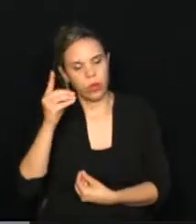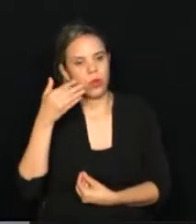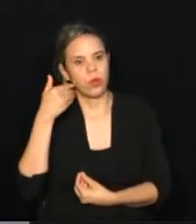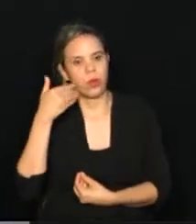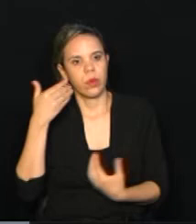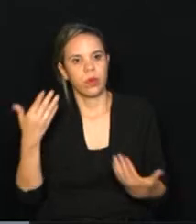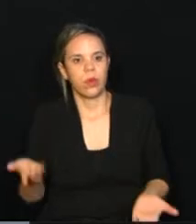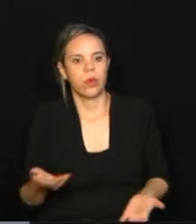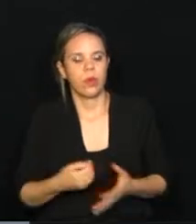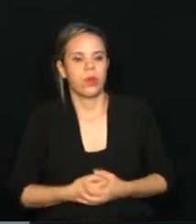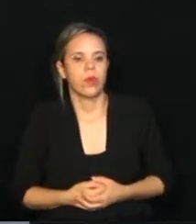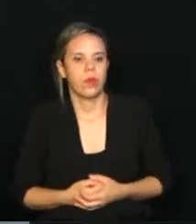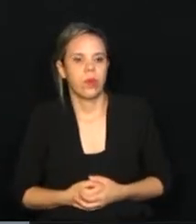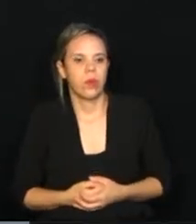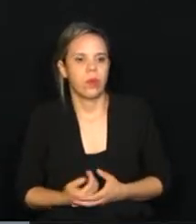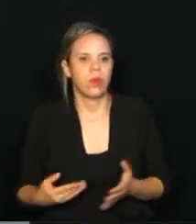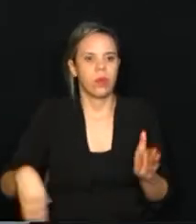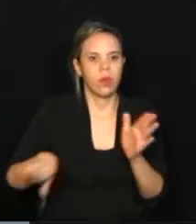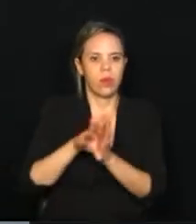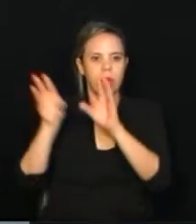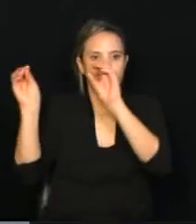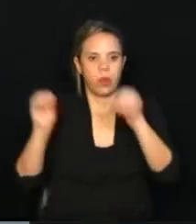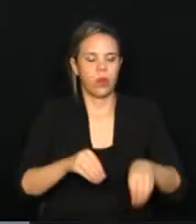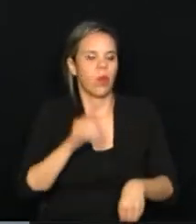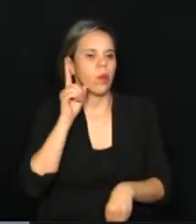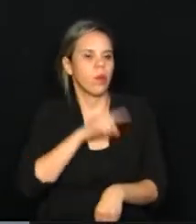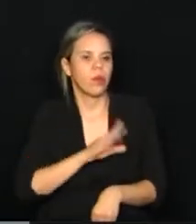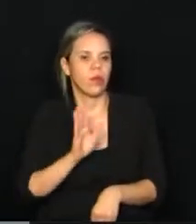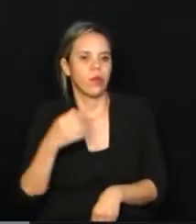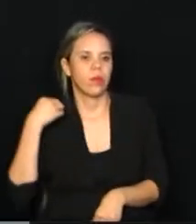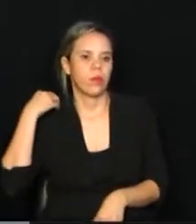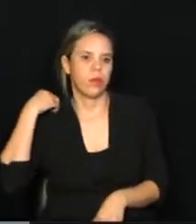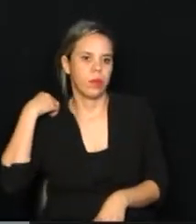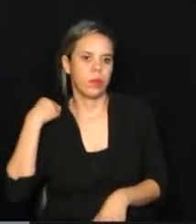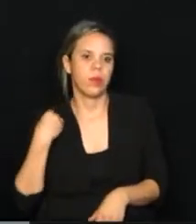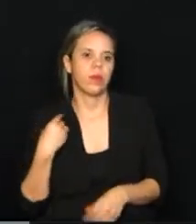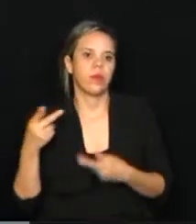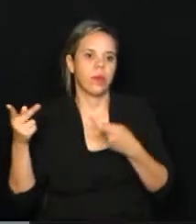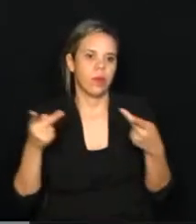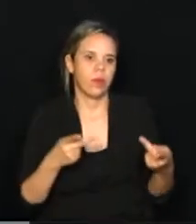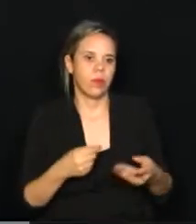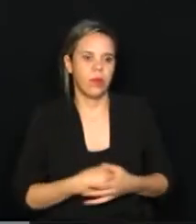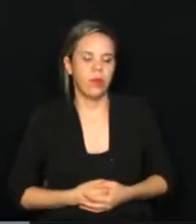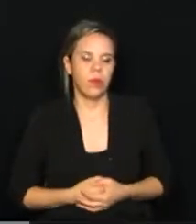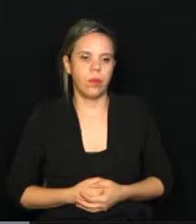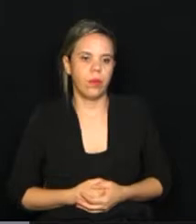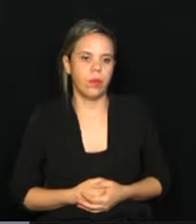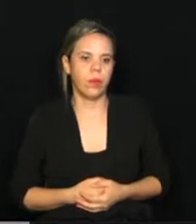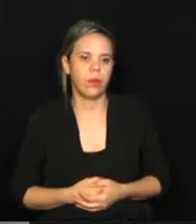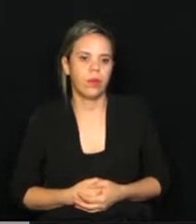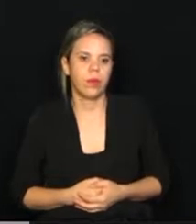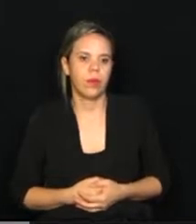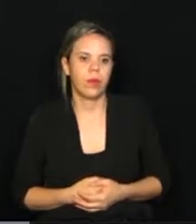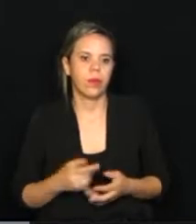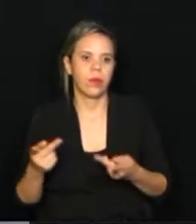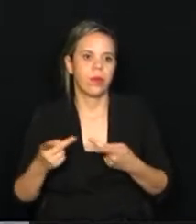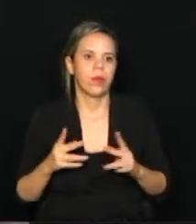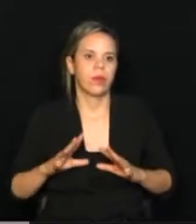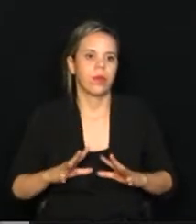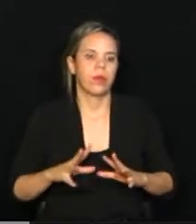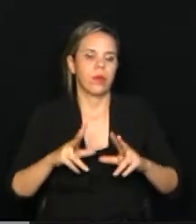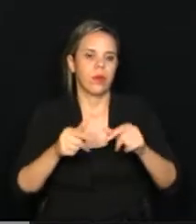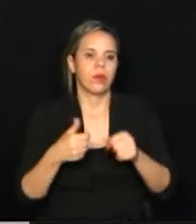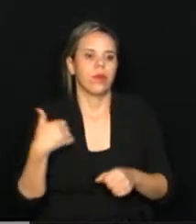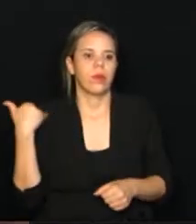aproveitar. Então, eu vim para a Americana e daqui de Americana eu tive a primeira convocação. E aí eu fui convocada em toda a